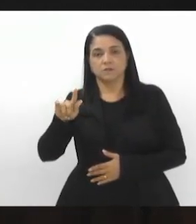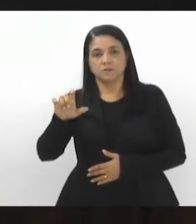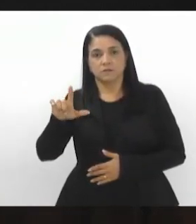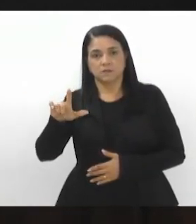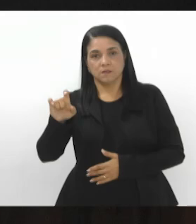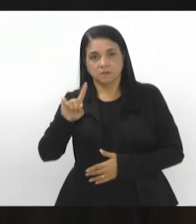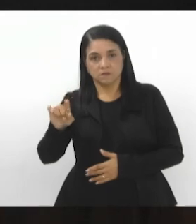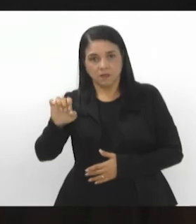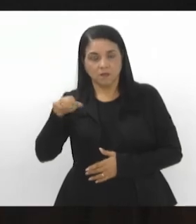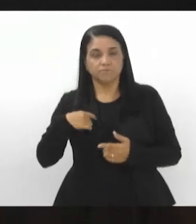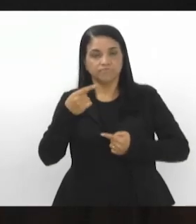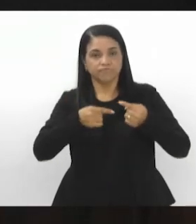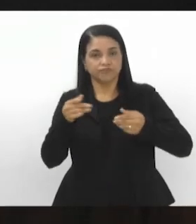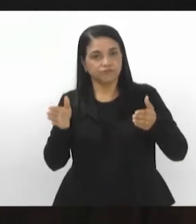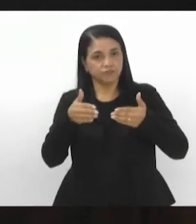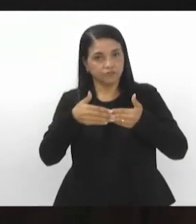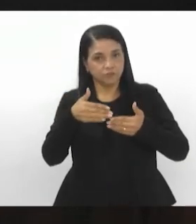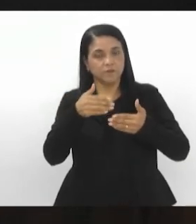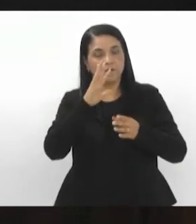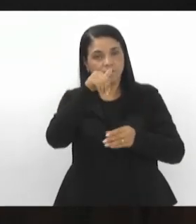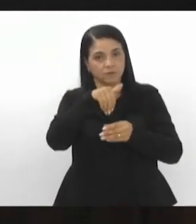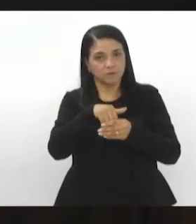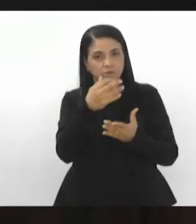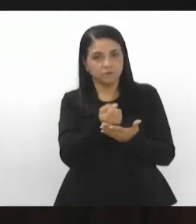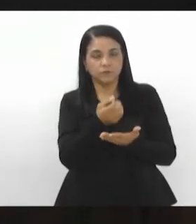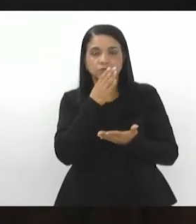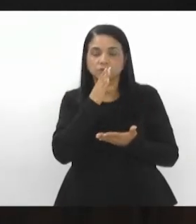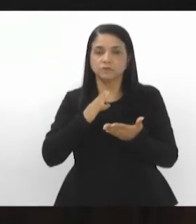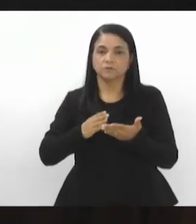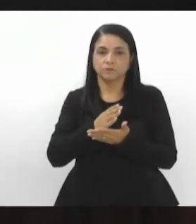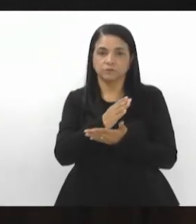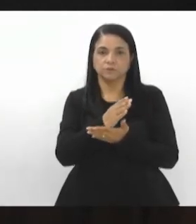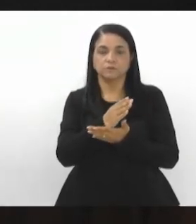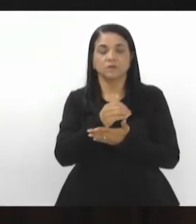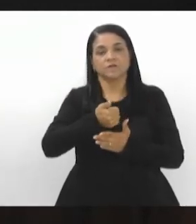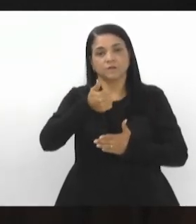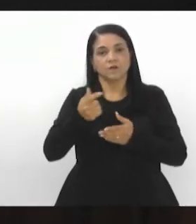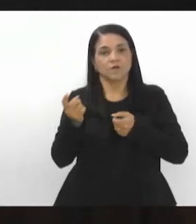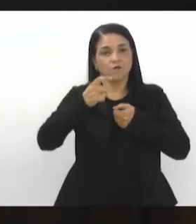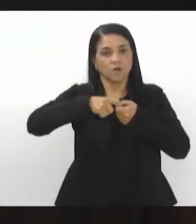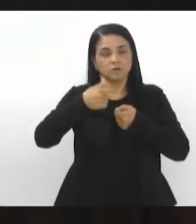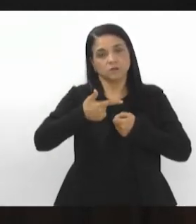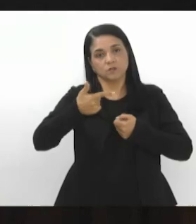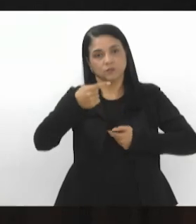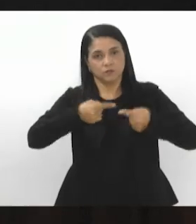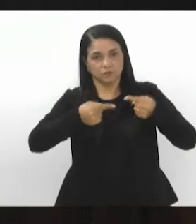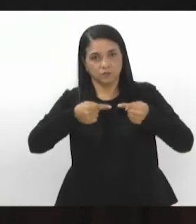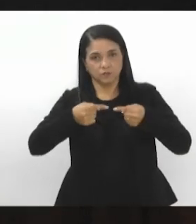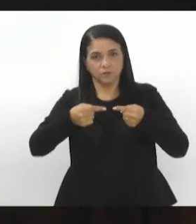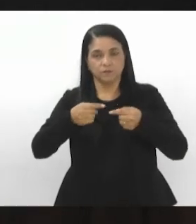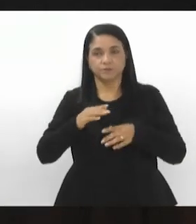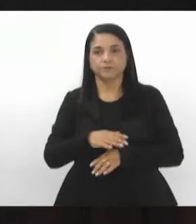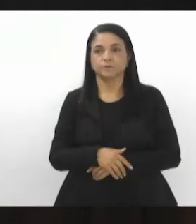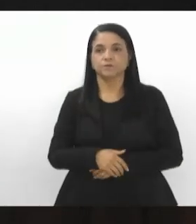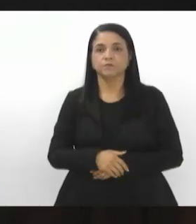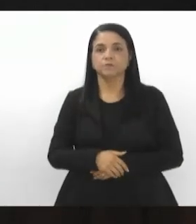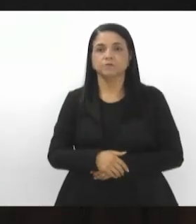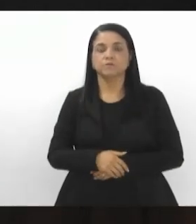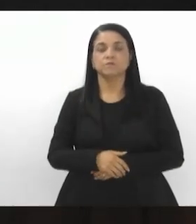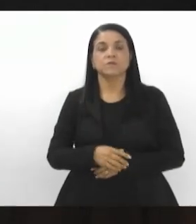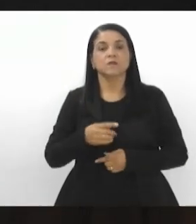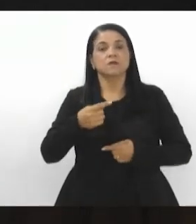encerrada a discussão. Em votação, os senhores que aprovam permaneçam como estão. Aprovado em primeira e retorna em segunda.